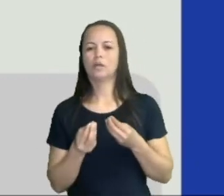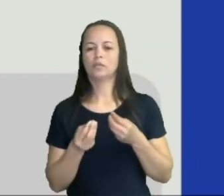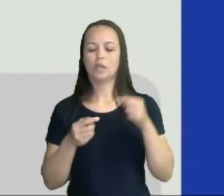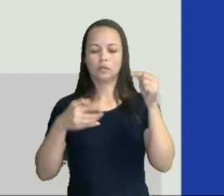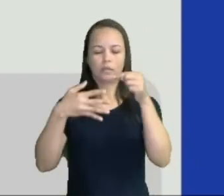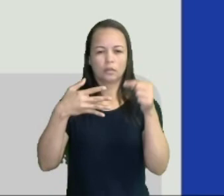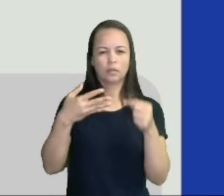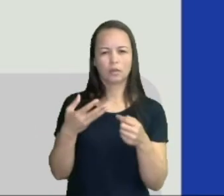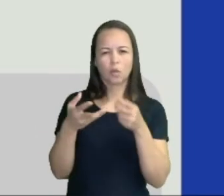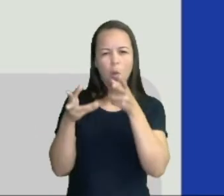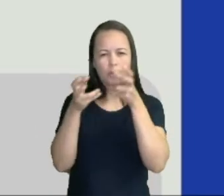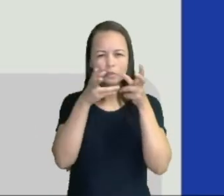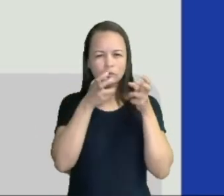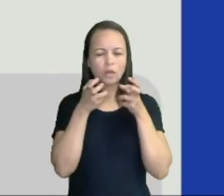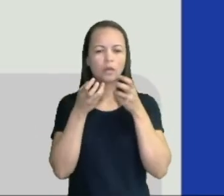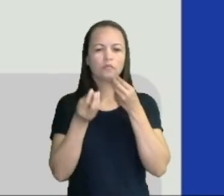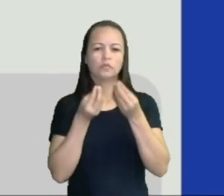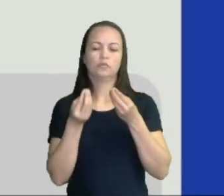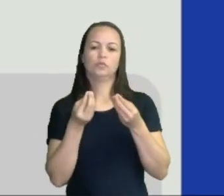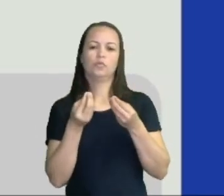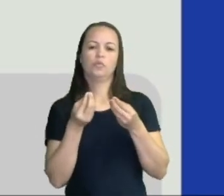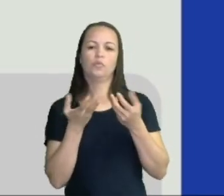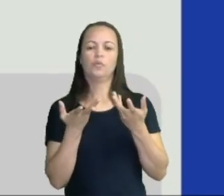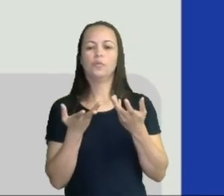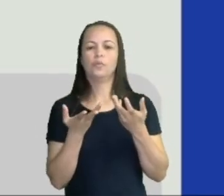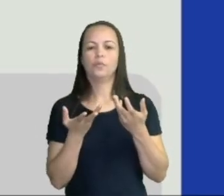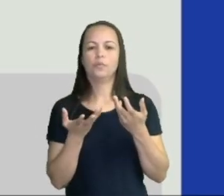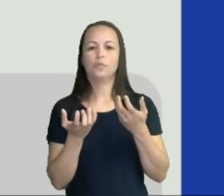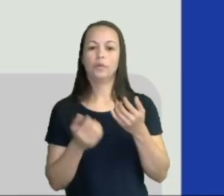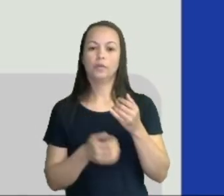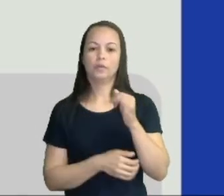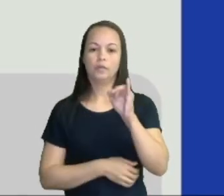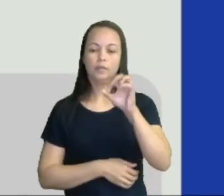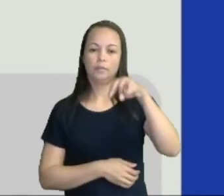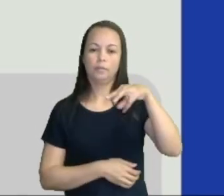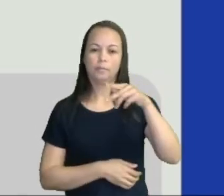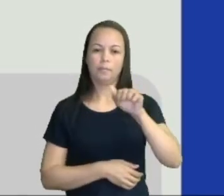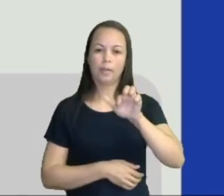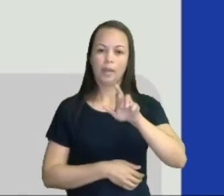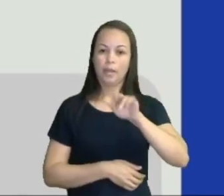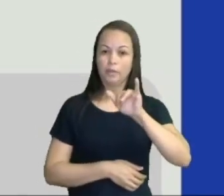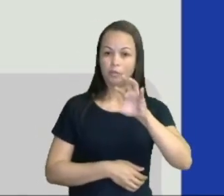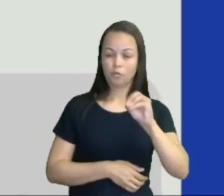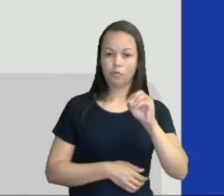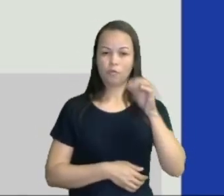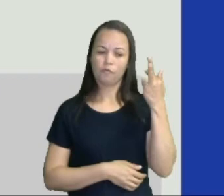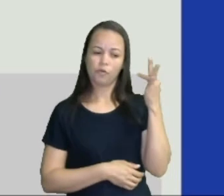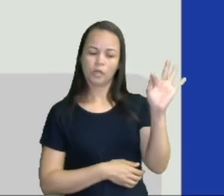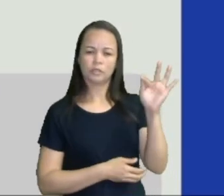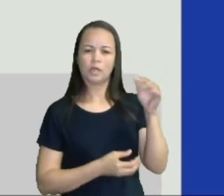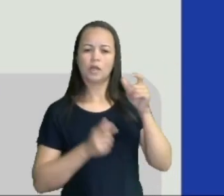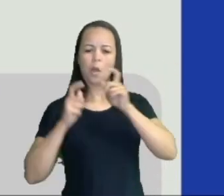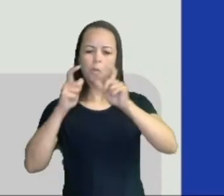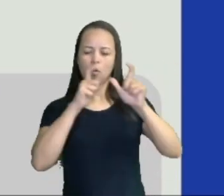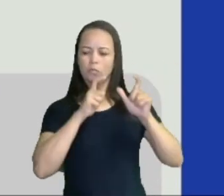onde vocês observam o Império Francês, até onde abrangia. E eu acho